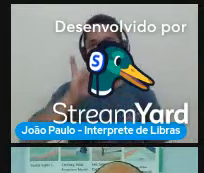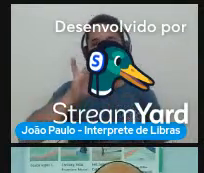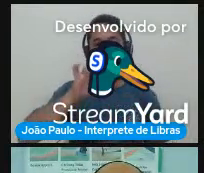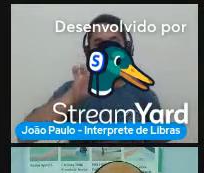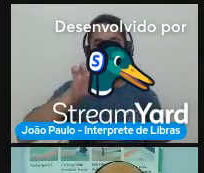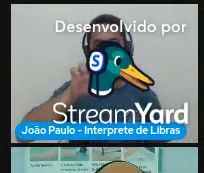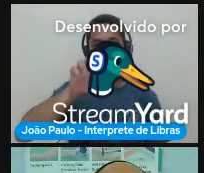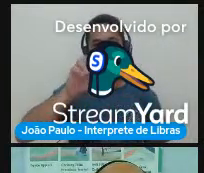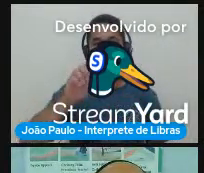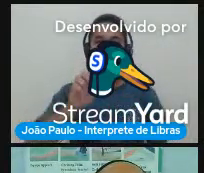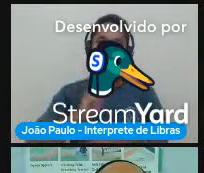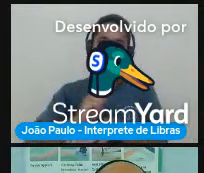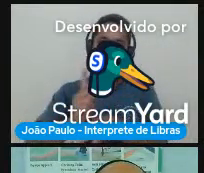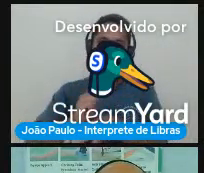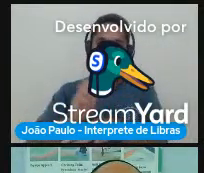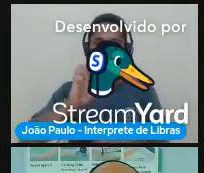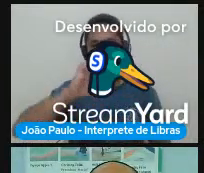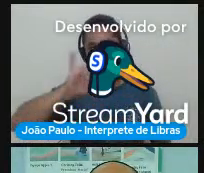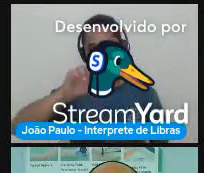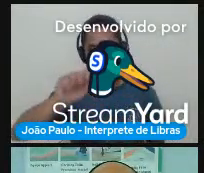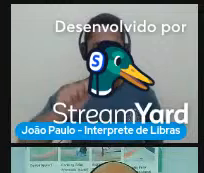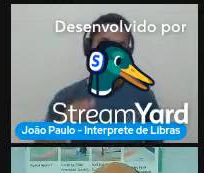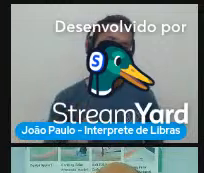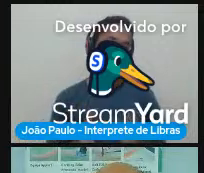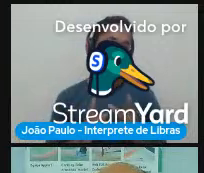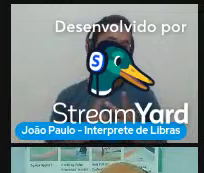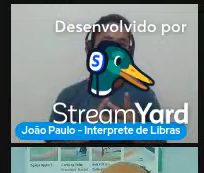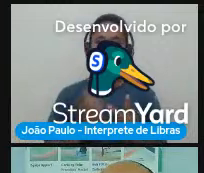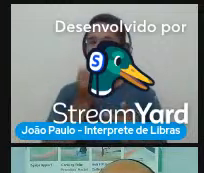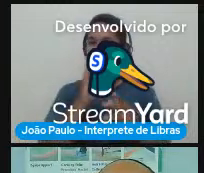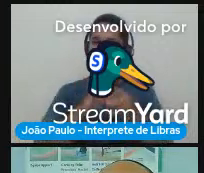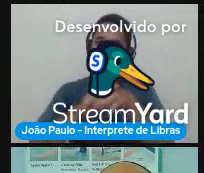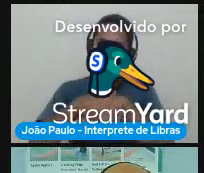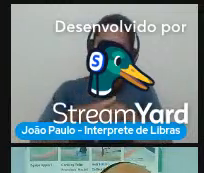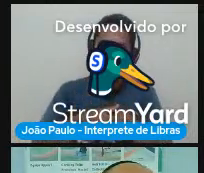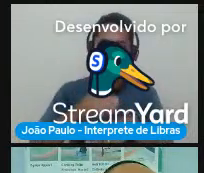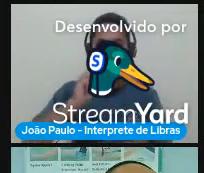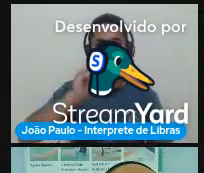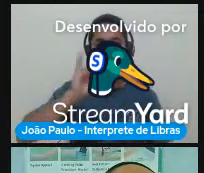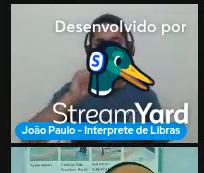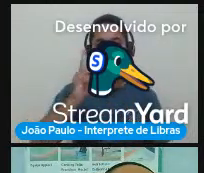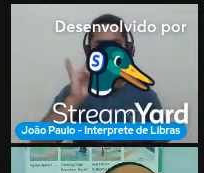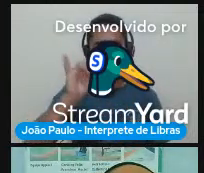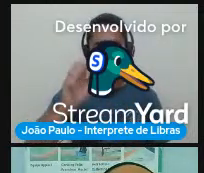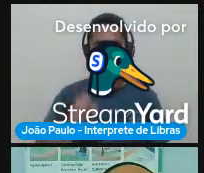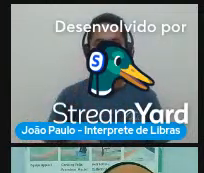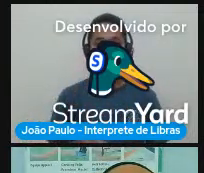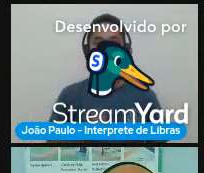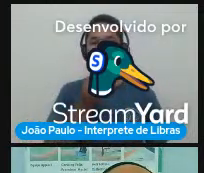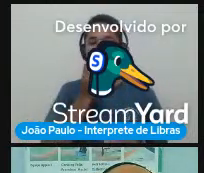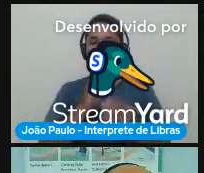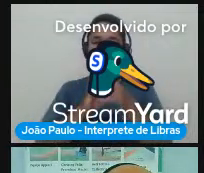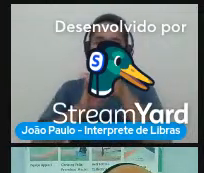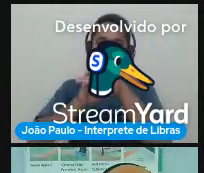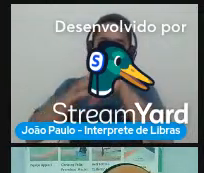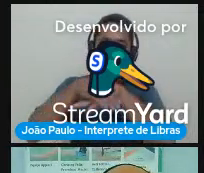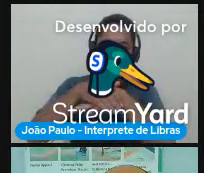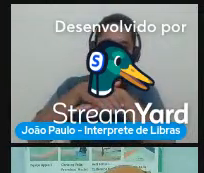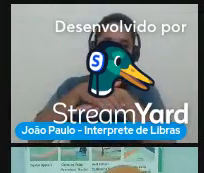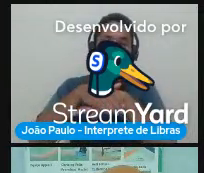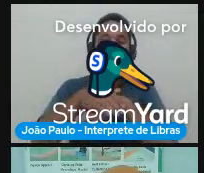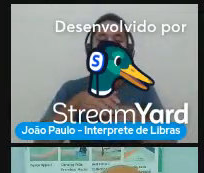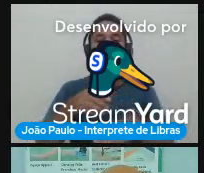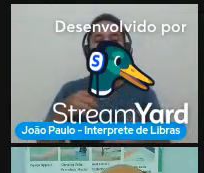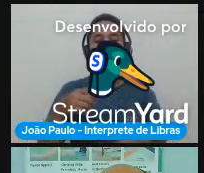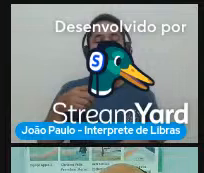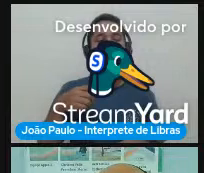da EJA. Boa noite, Sheila, subsecretária pedagógica. Boa noite, Marcele, que está aí à frente de sempre fazer com que esses eventos